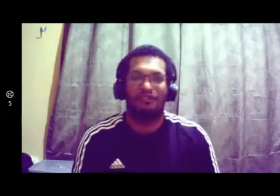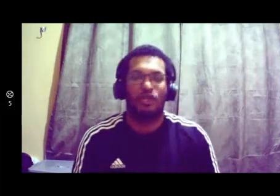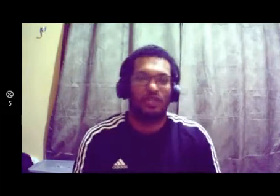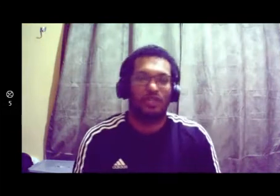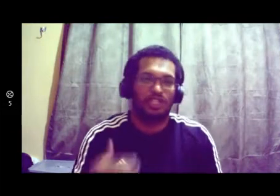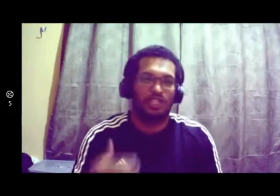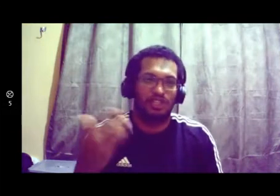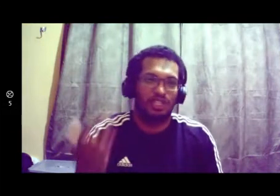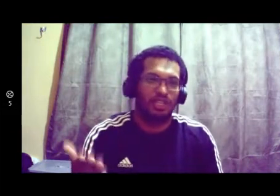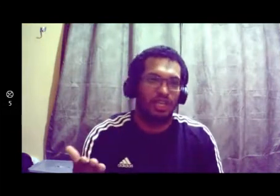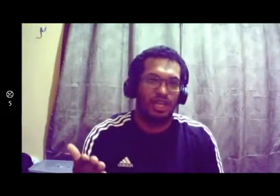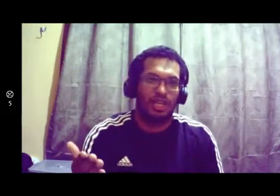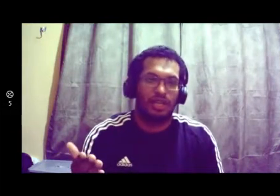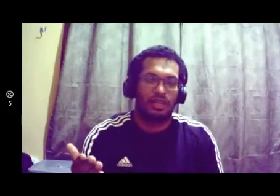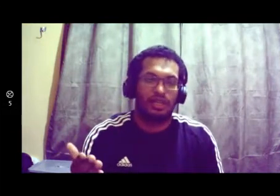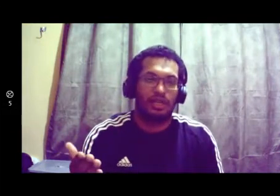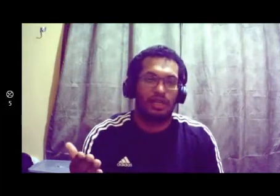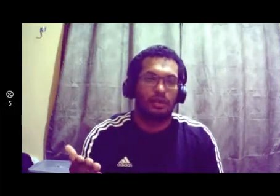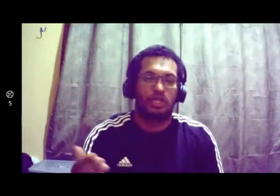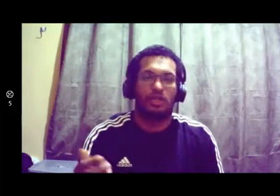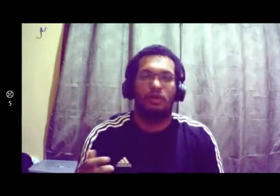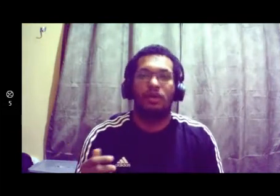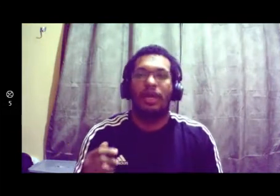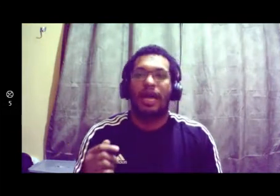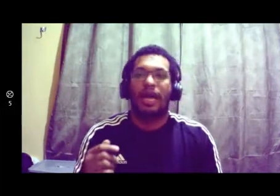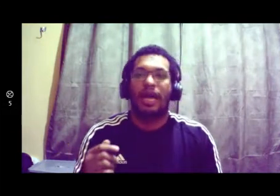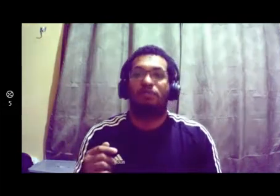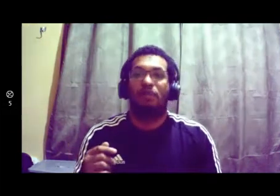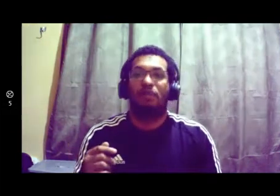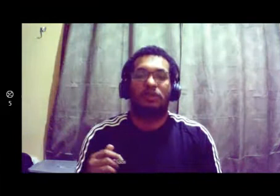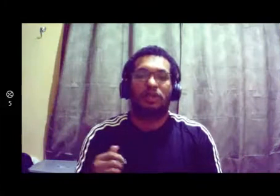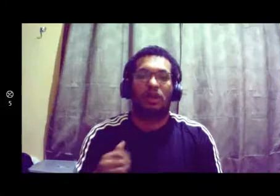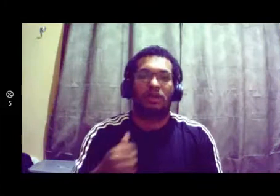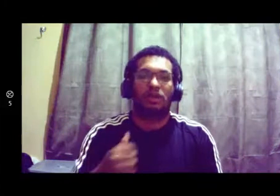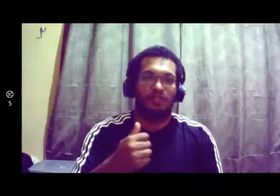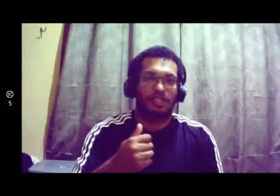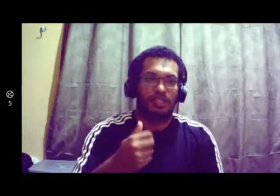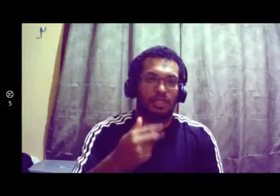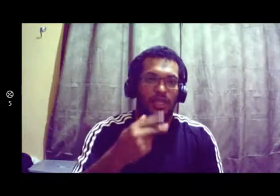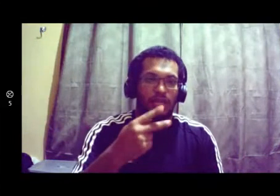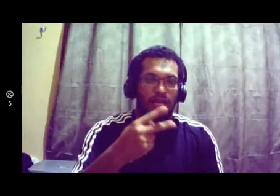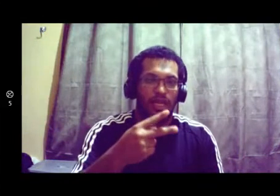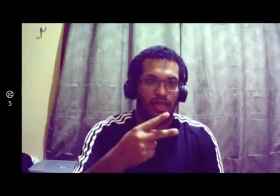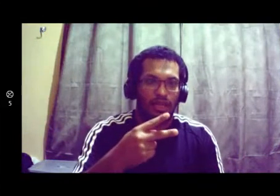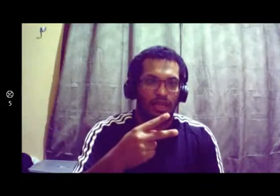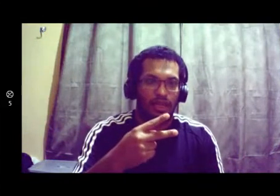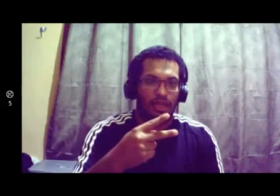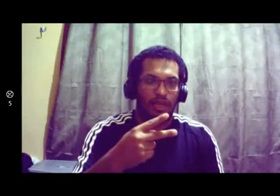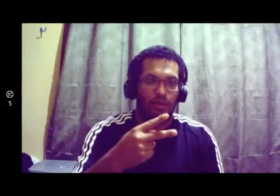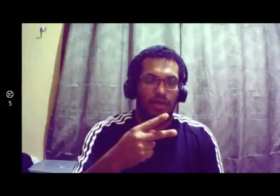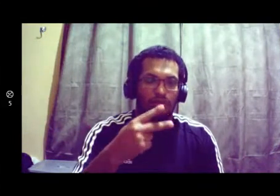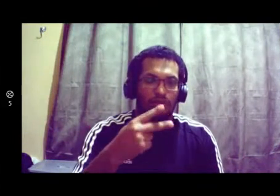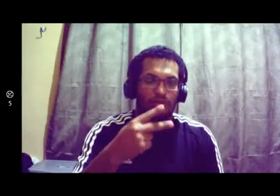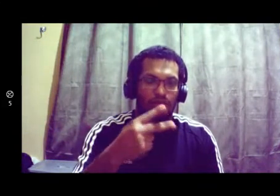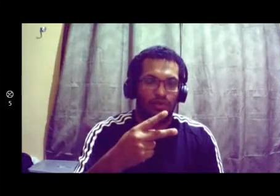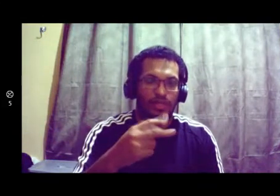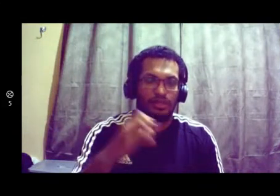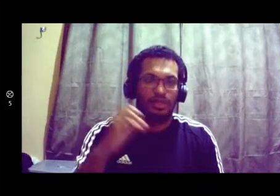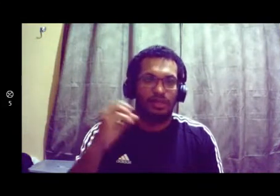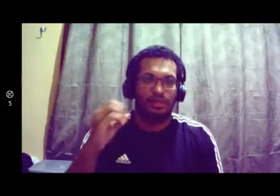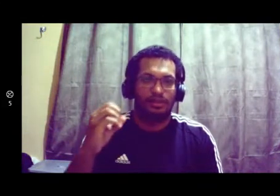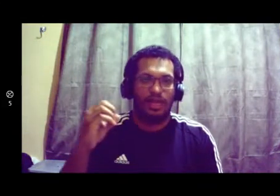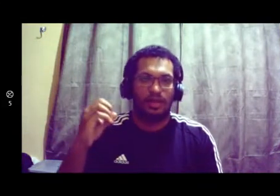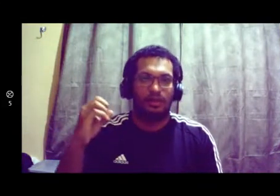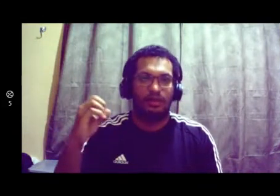a 22 horas a gente tá falando de entrando à noite. Então, a gente pode fazer o quê, ó? Então, a gente faz assim. No caso,